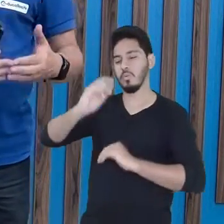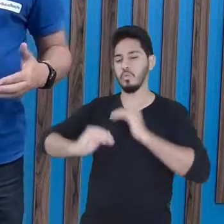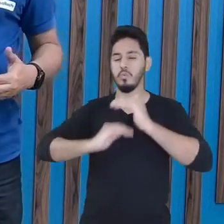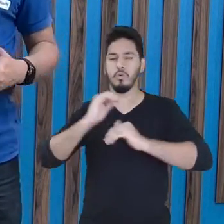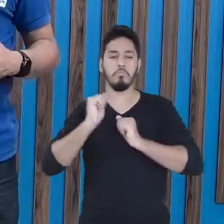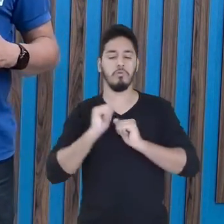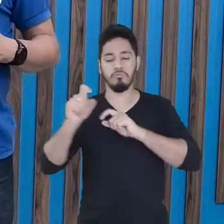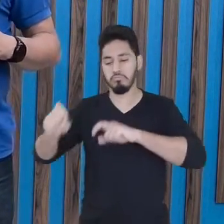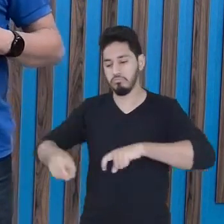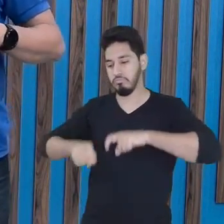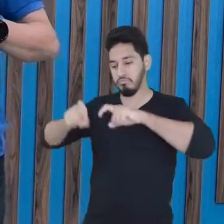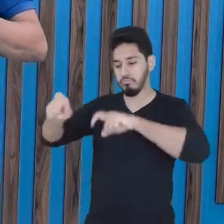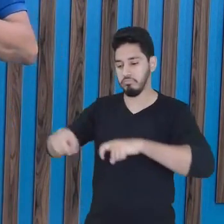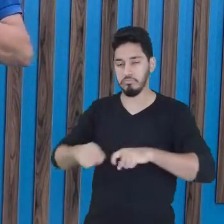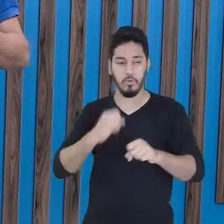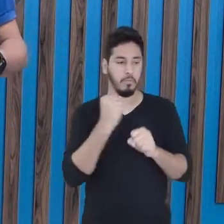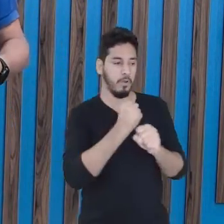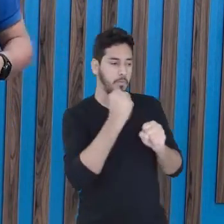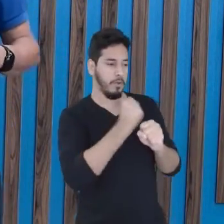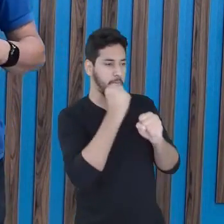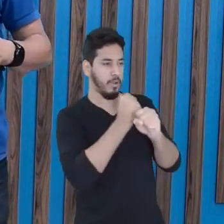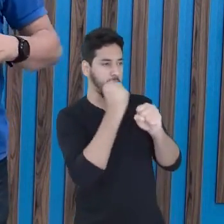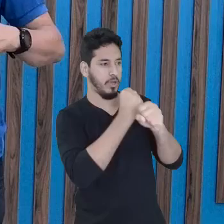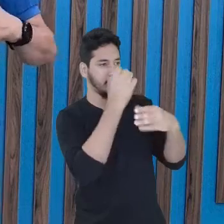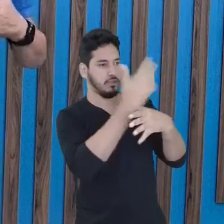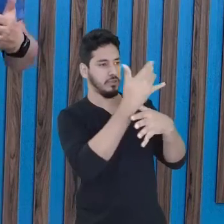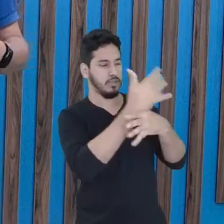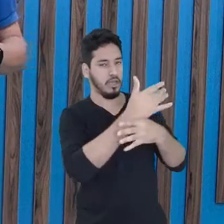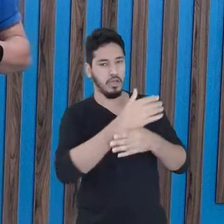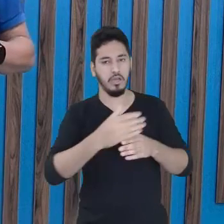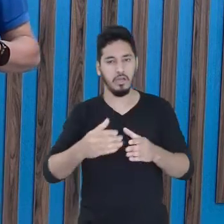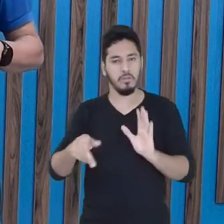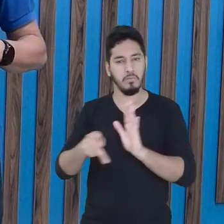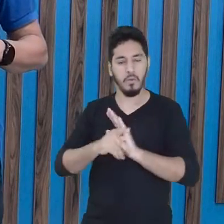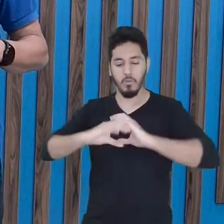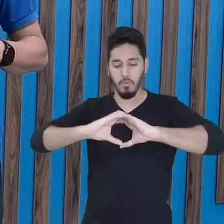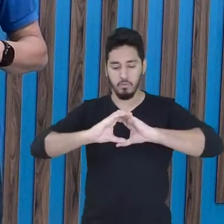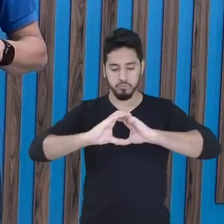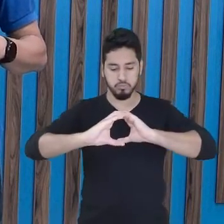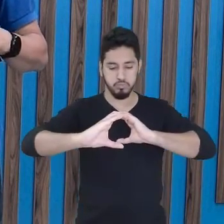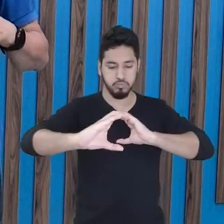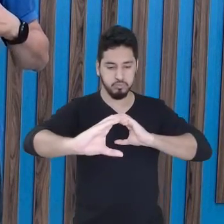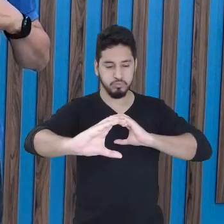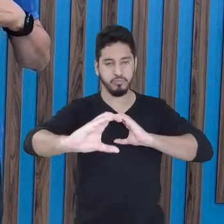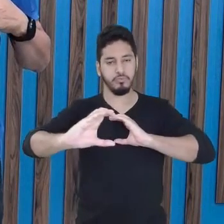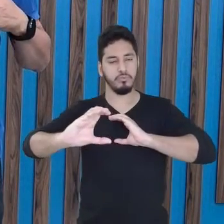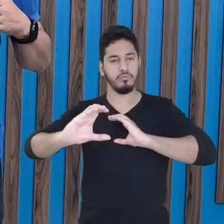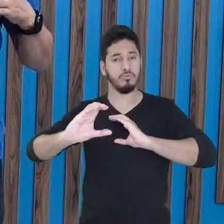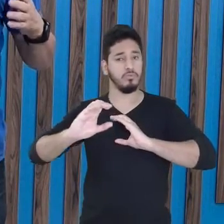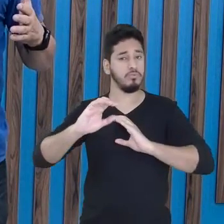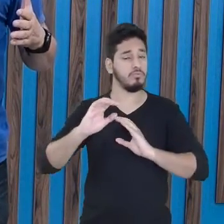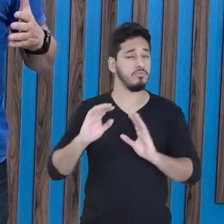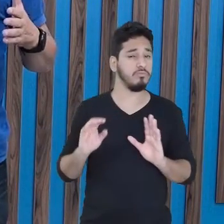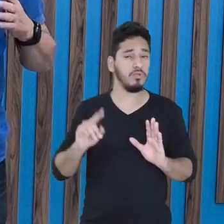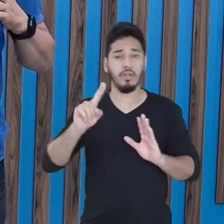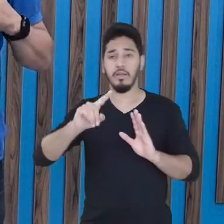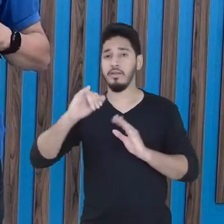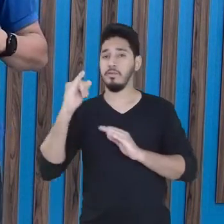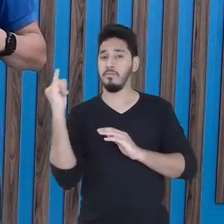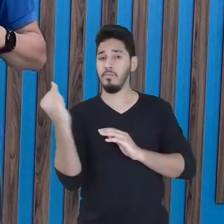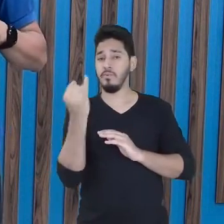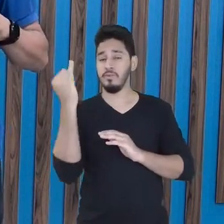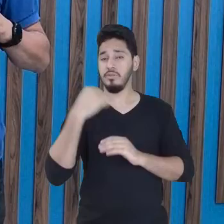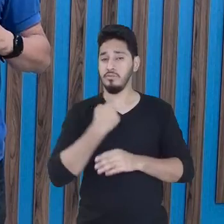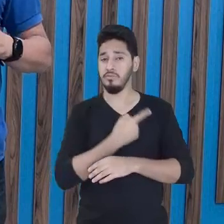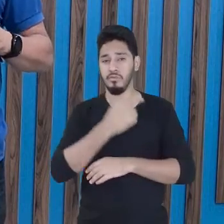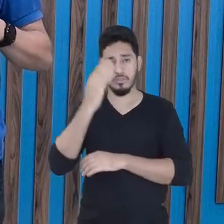na agricultura, seja na construção de cidades, nos canais de irrigação. Então, é imprescindível a gente entender